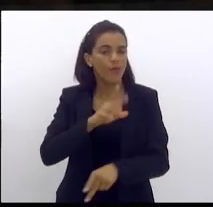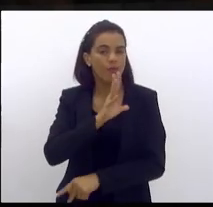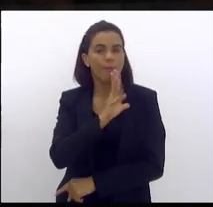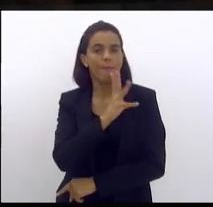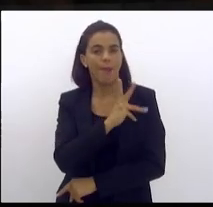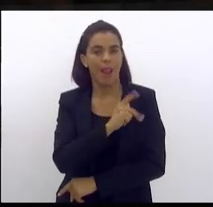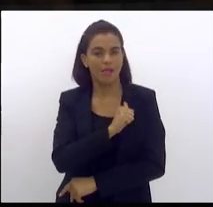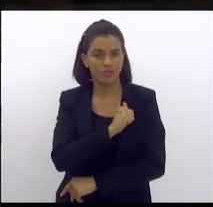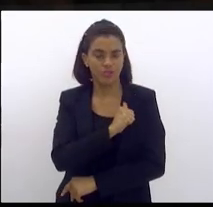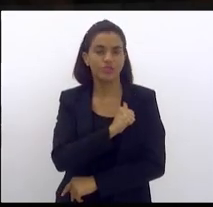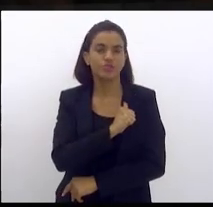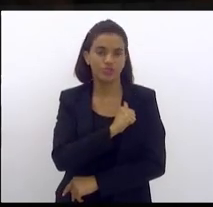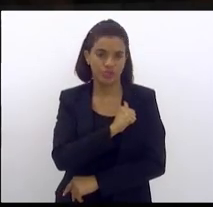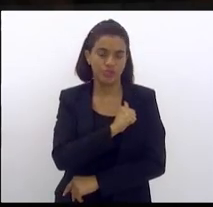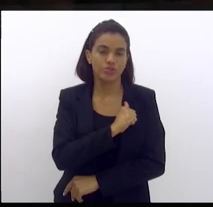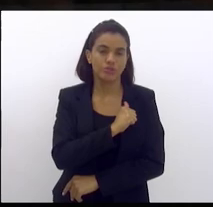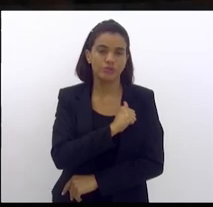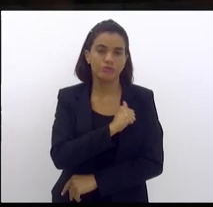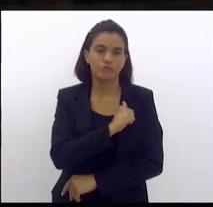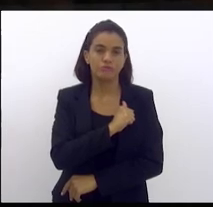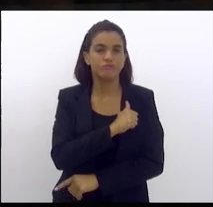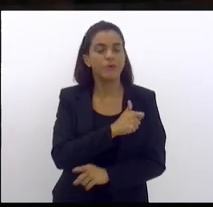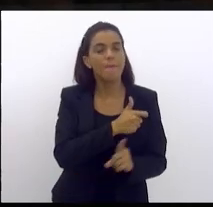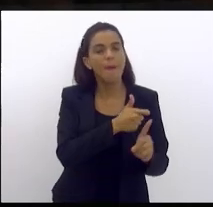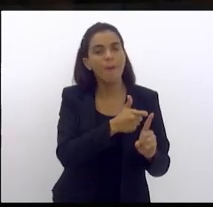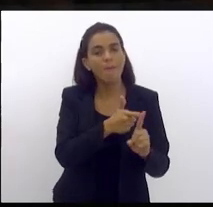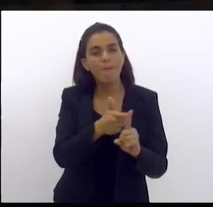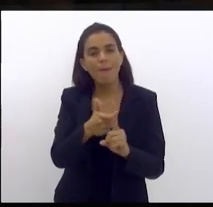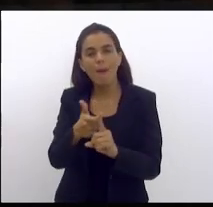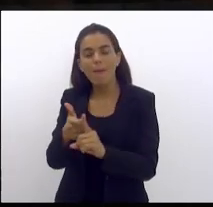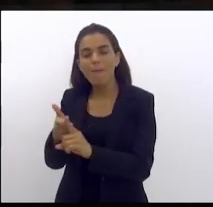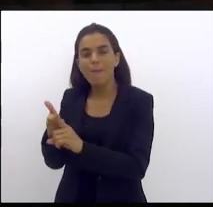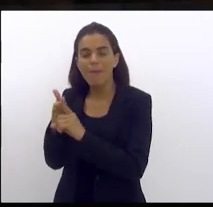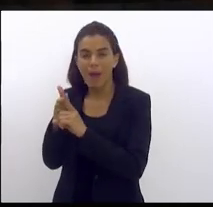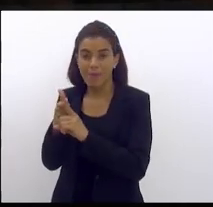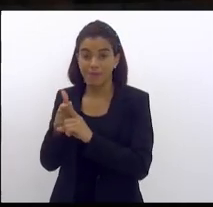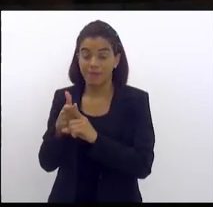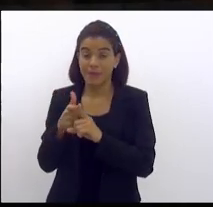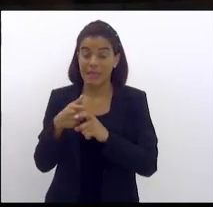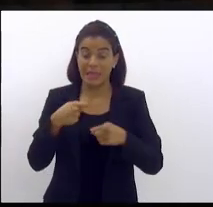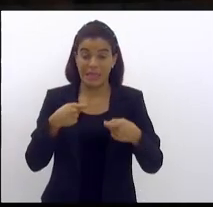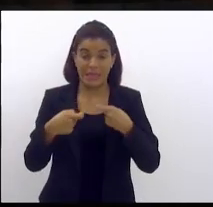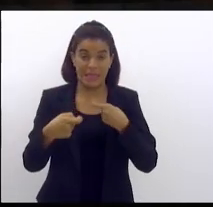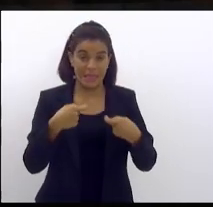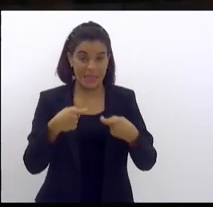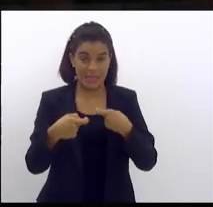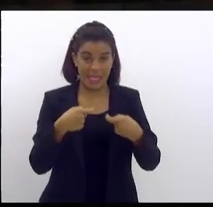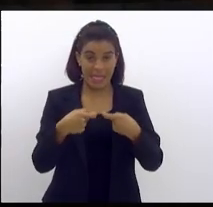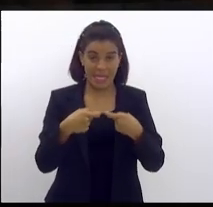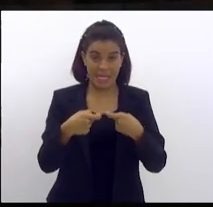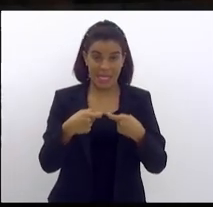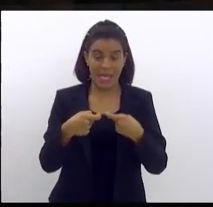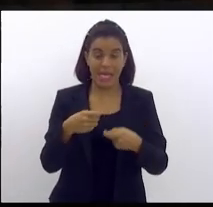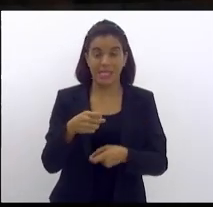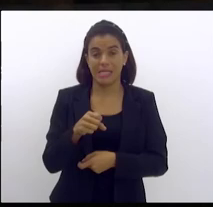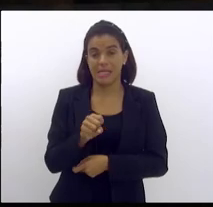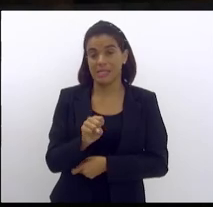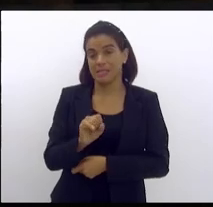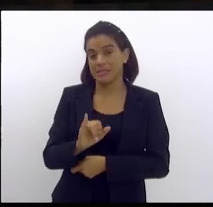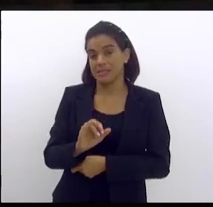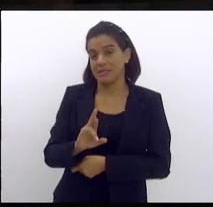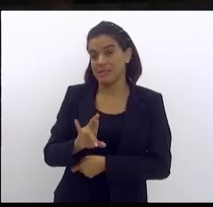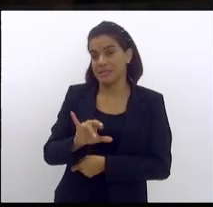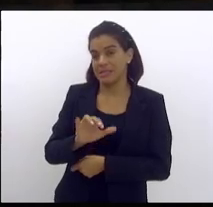nos campos de Refúgio da guerra civil na Síria foram